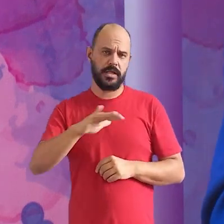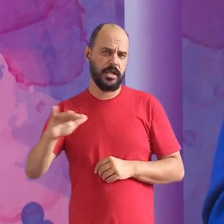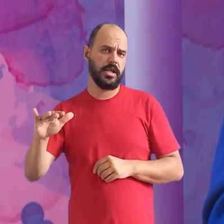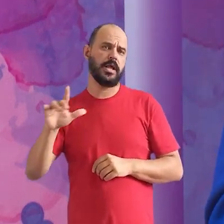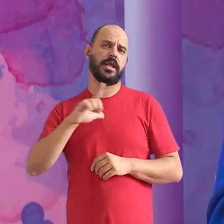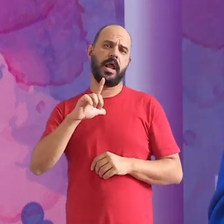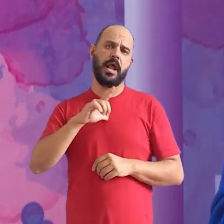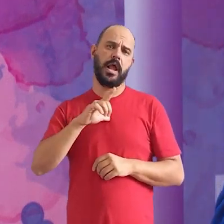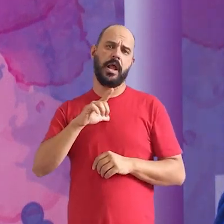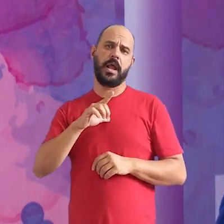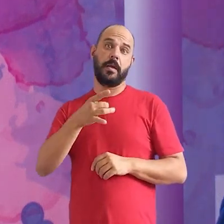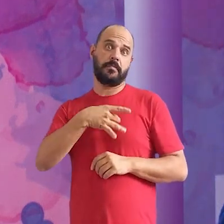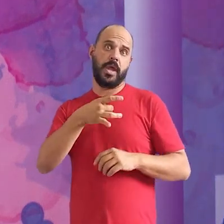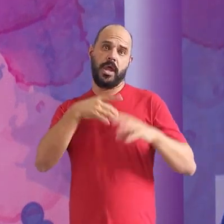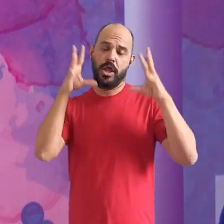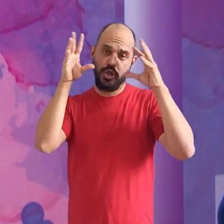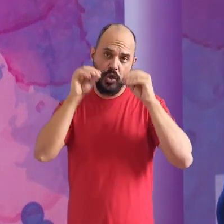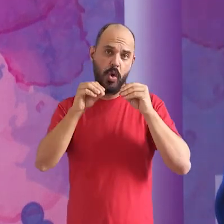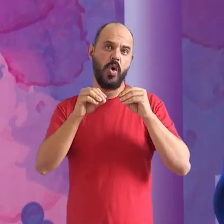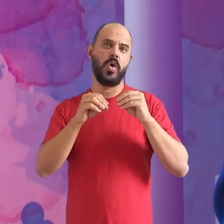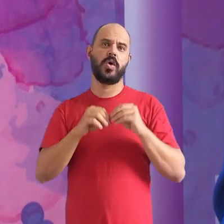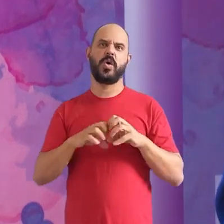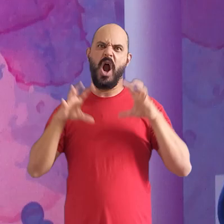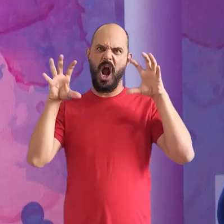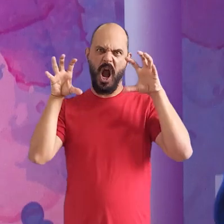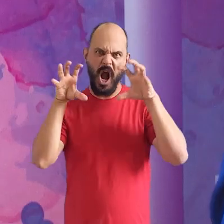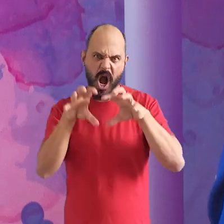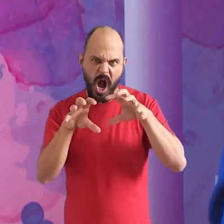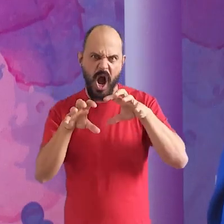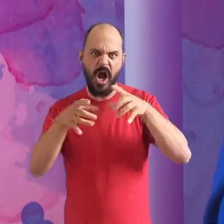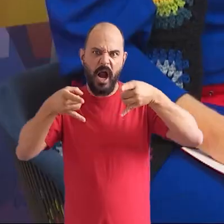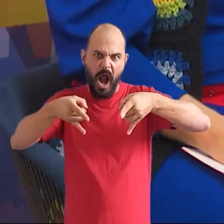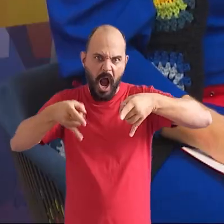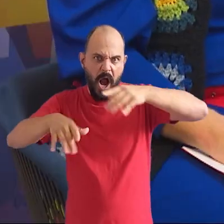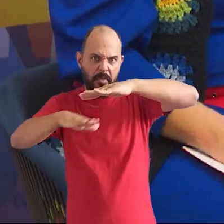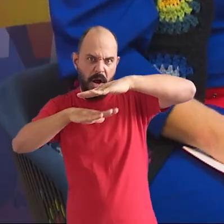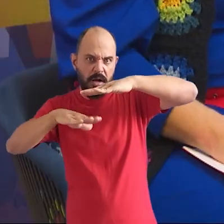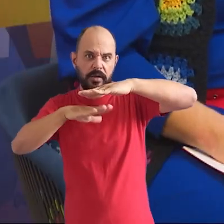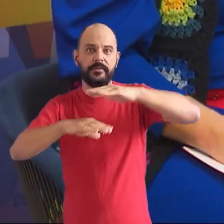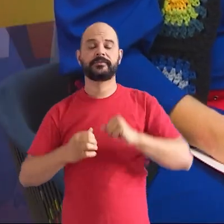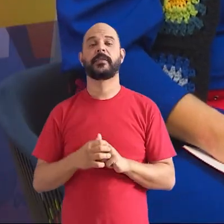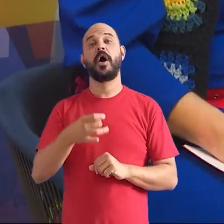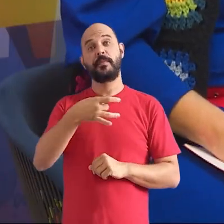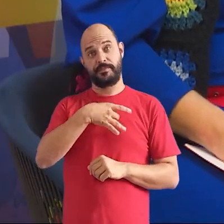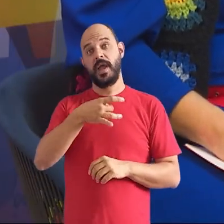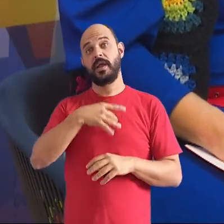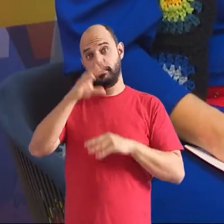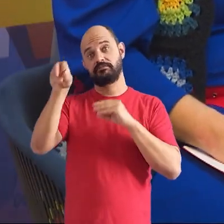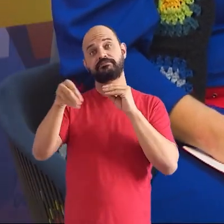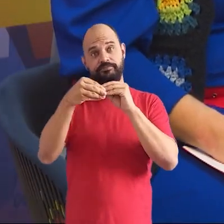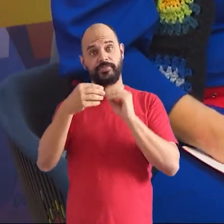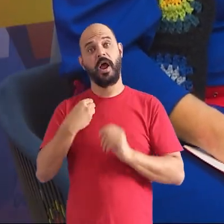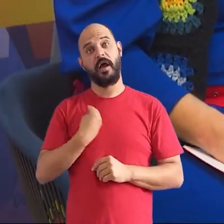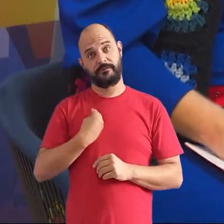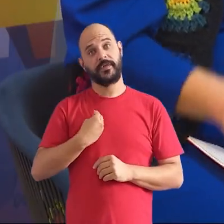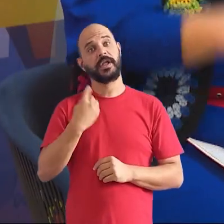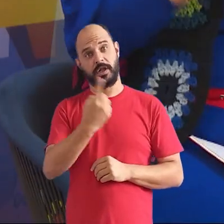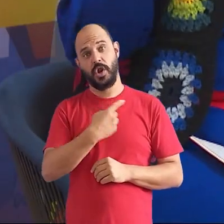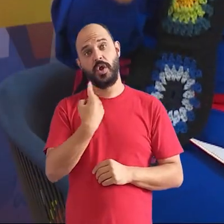como o medo do escuro, de monstros debaixo da cama. E o medo faz parte da nossa